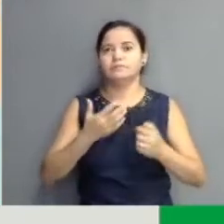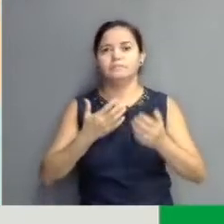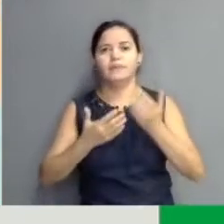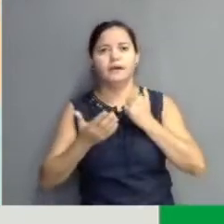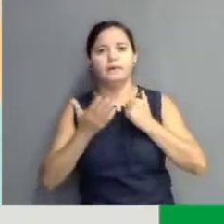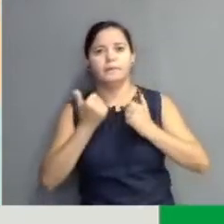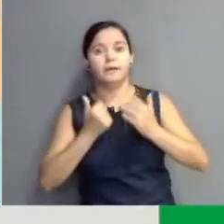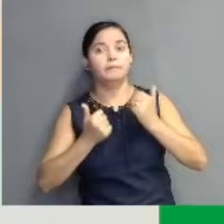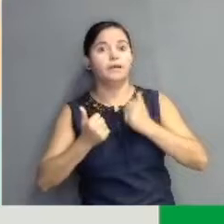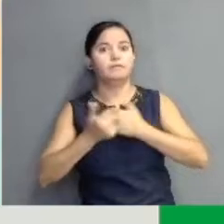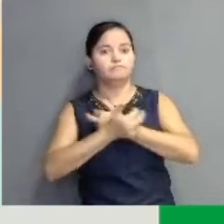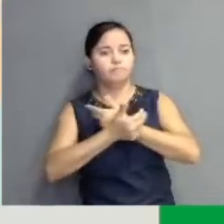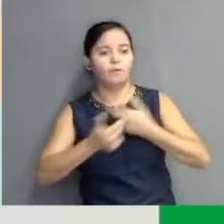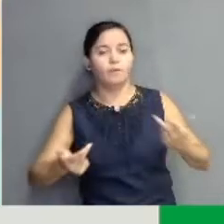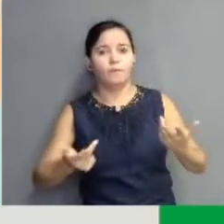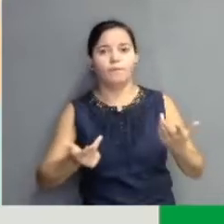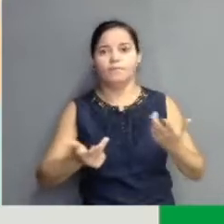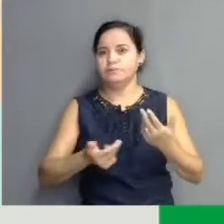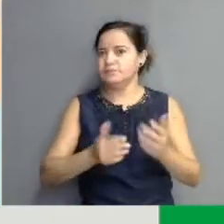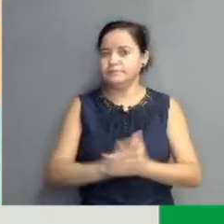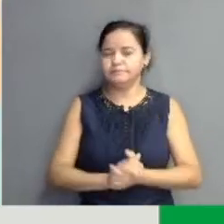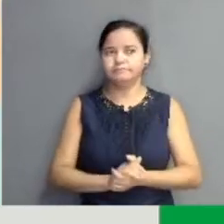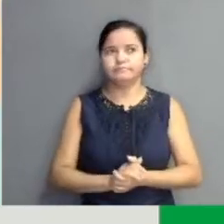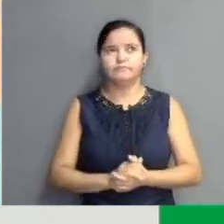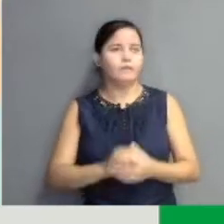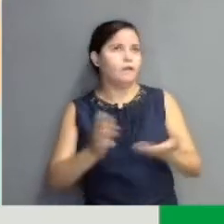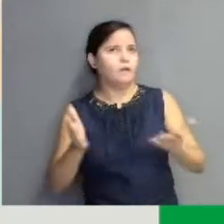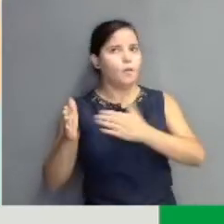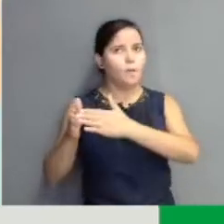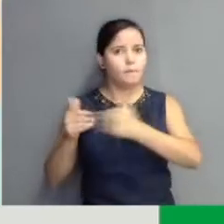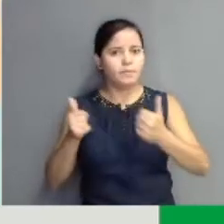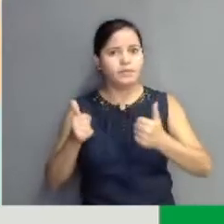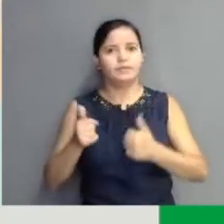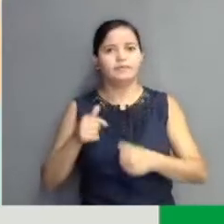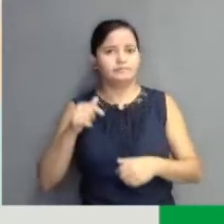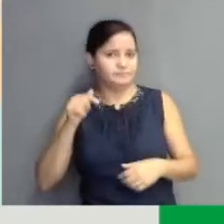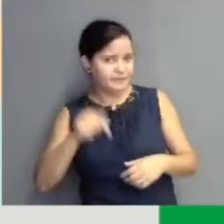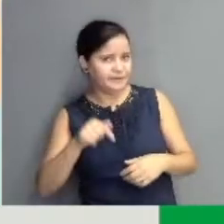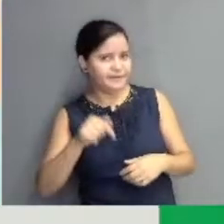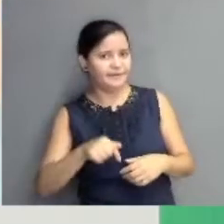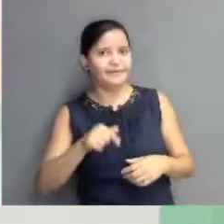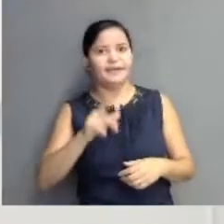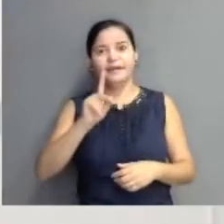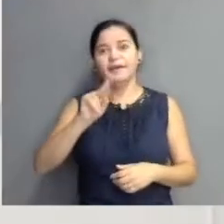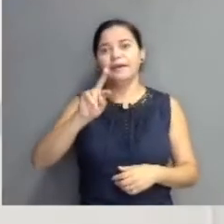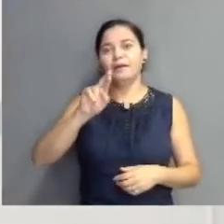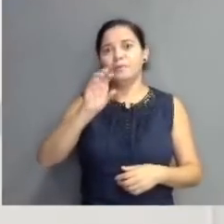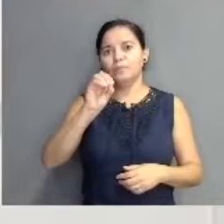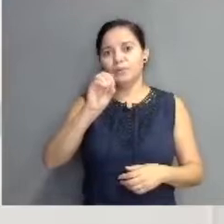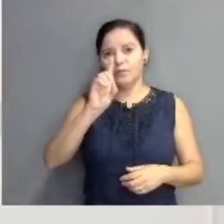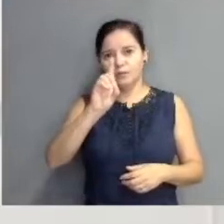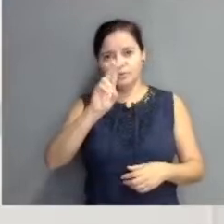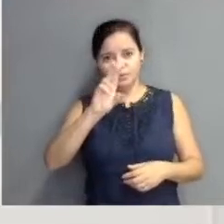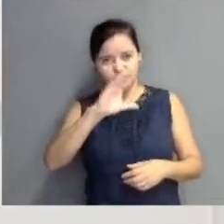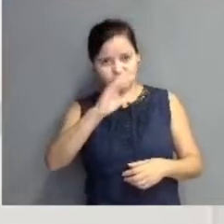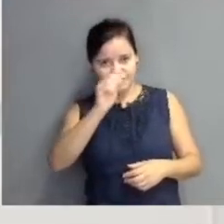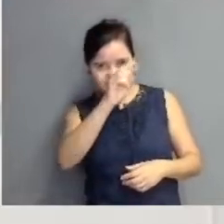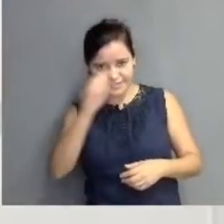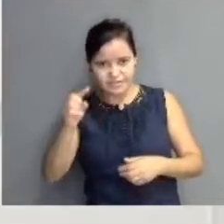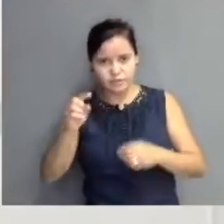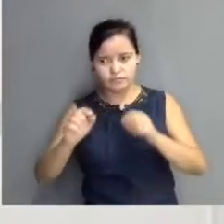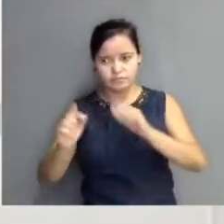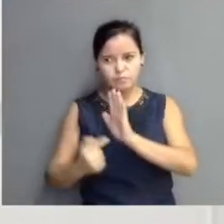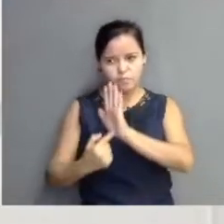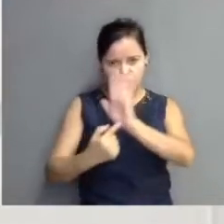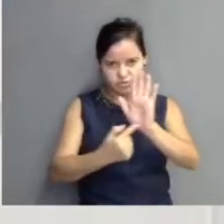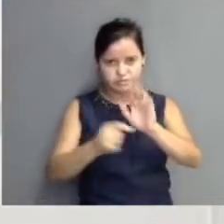gente imaginar, será que é necessário? E aqui eu vou pedir para a produção trazer aqui para mim essa imagem aqui. Será que é preciso mesmo a gente